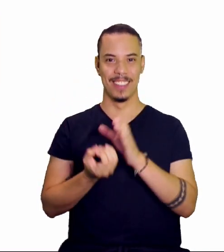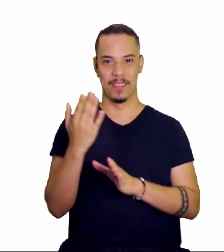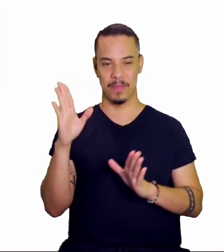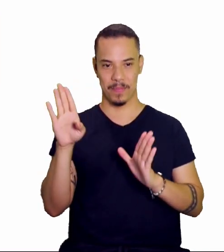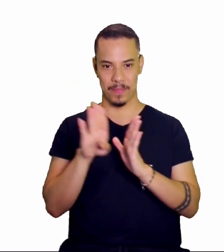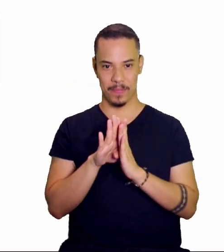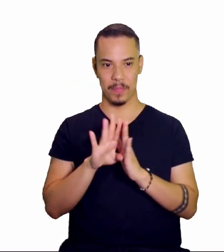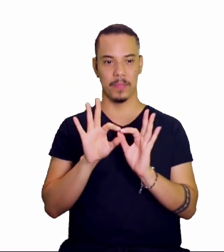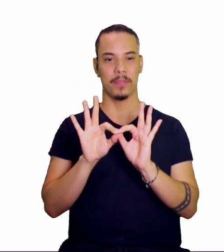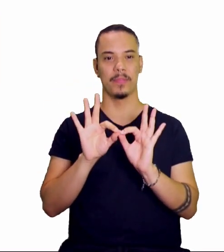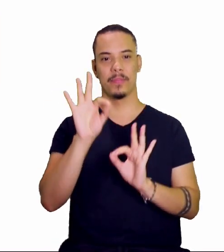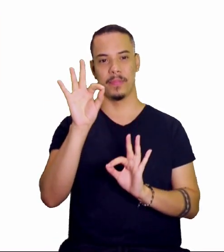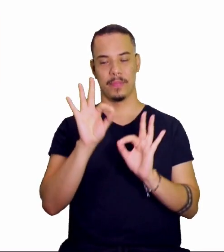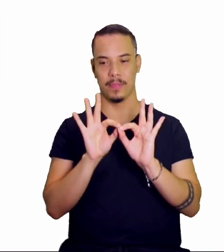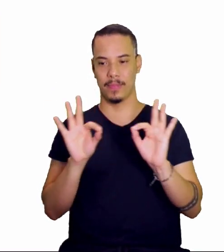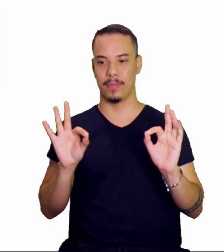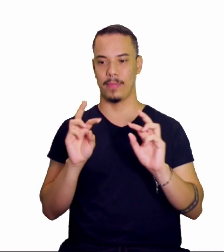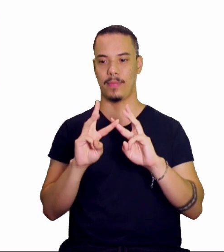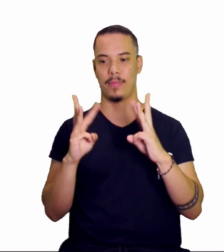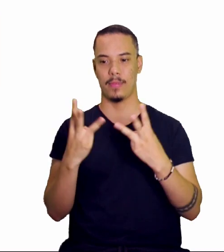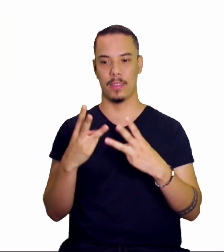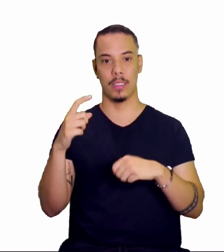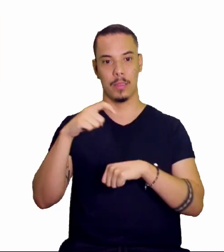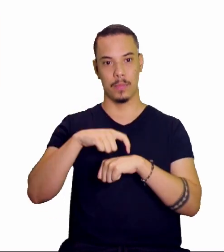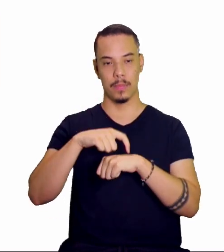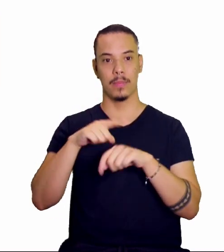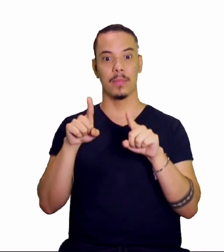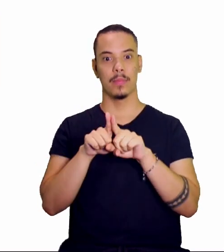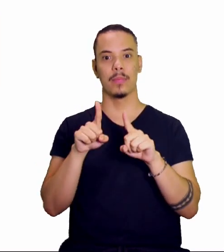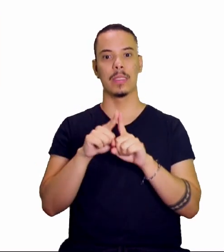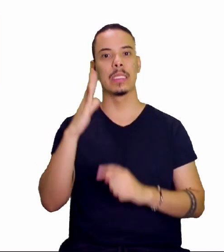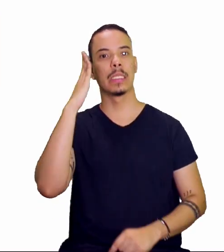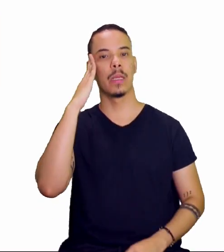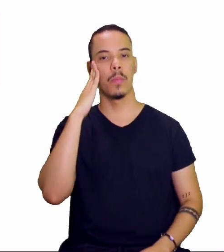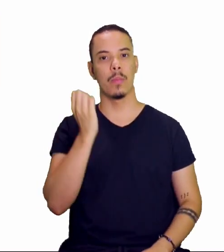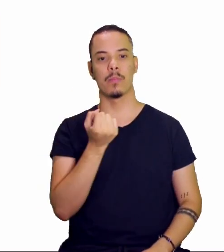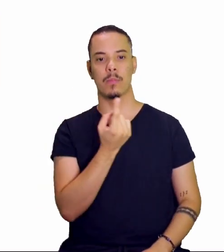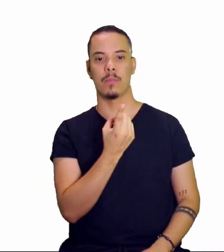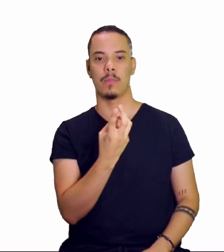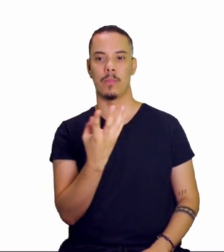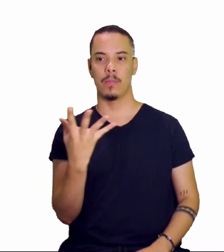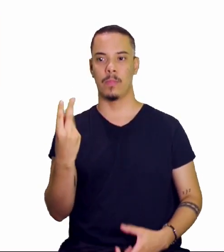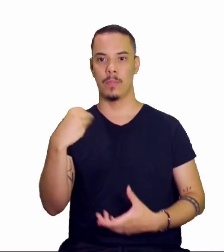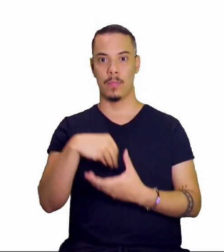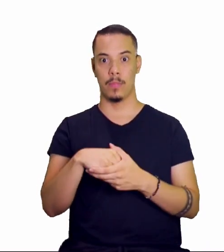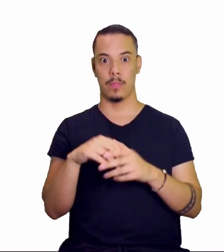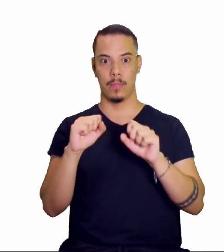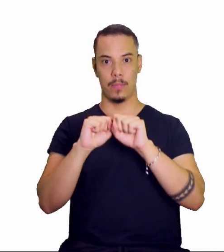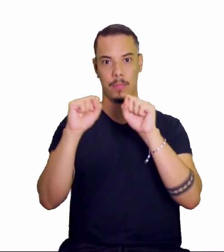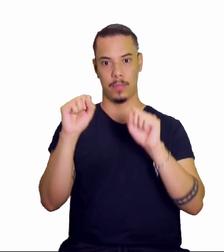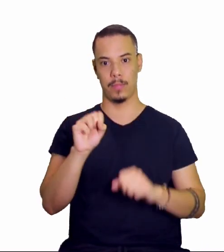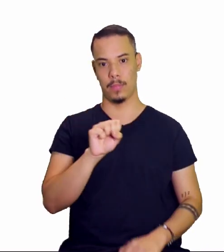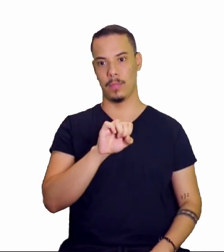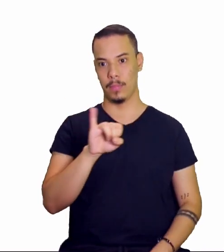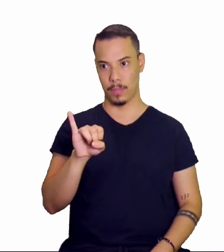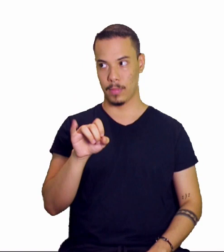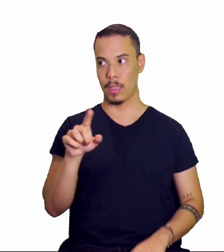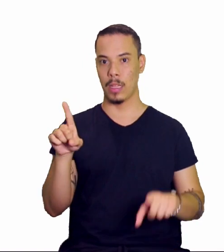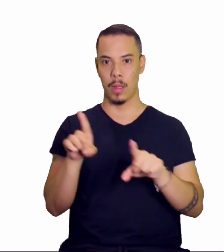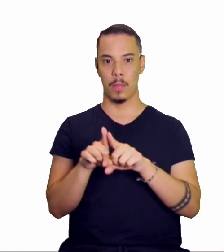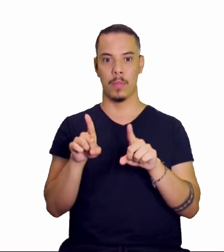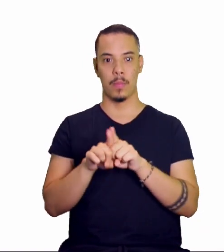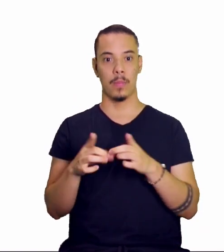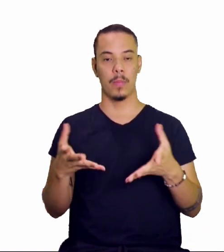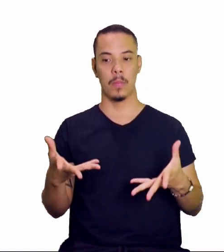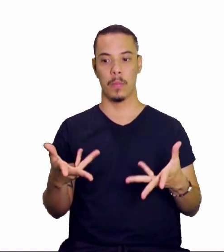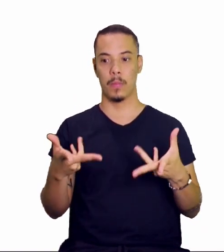Comprimento, massa e tempo e também unidades de medida no sistema internacional, né não, professor Décio? E como habilidade? Exatamente. As